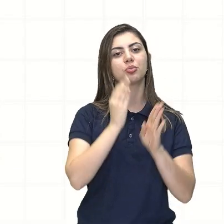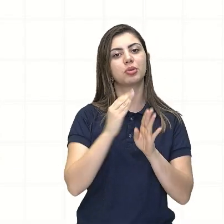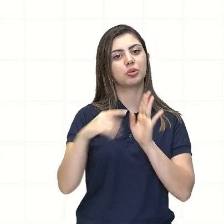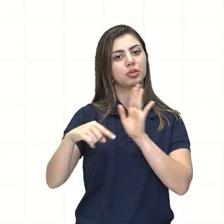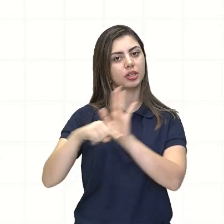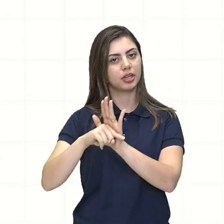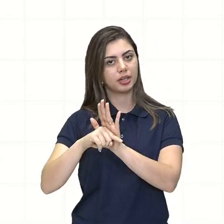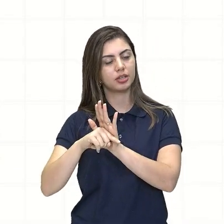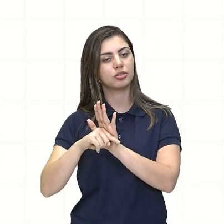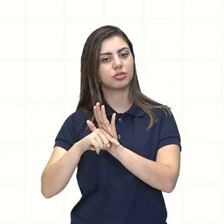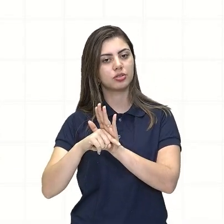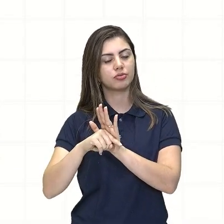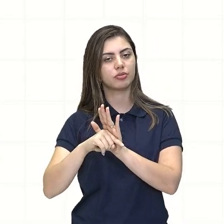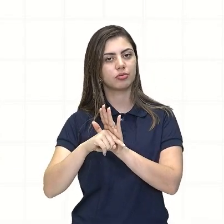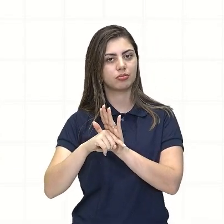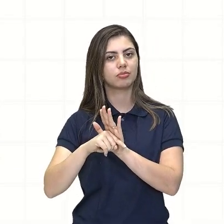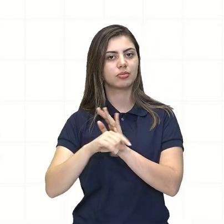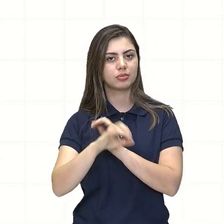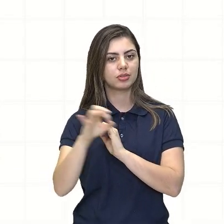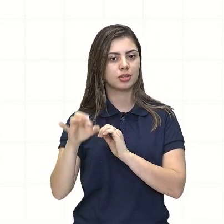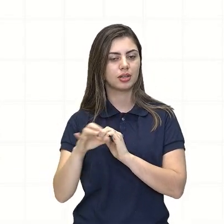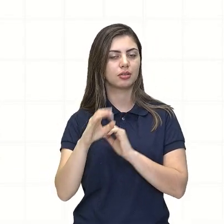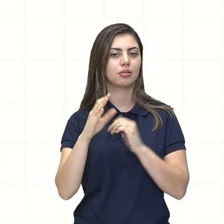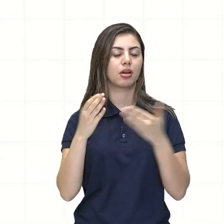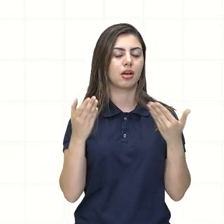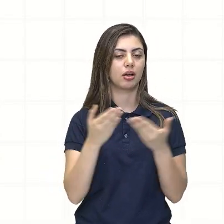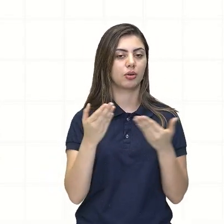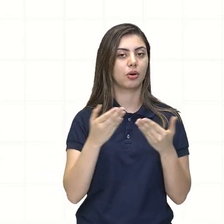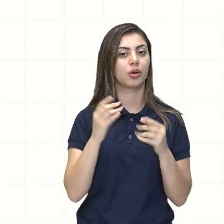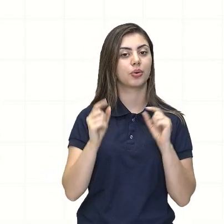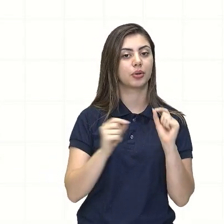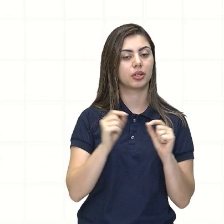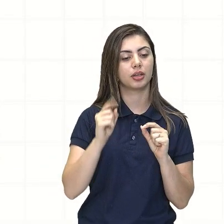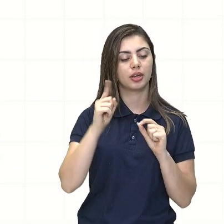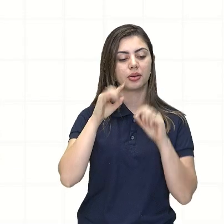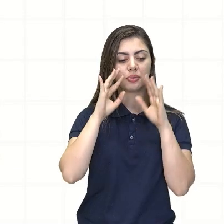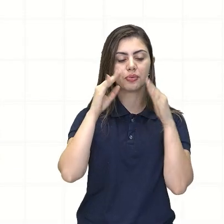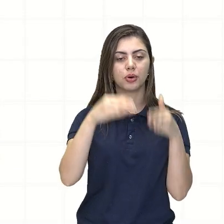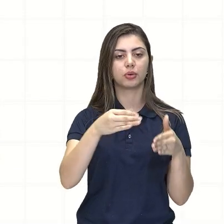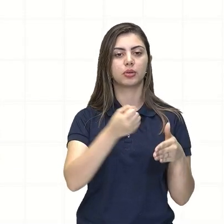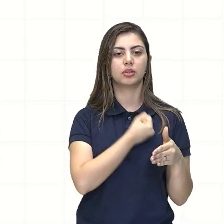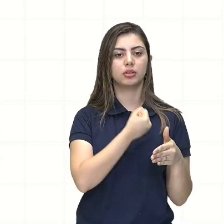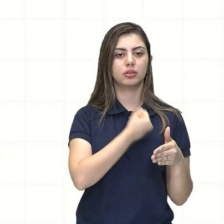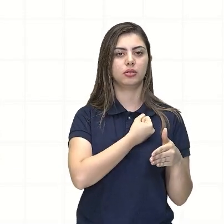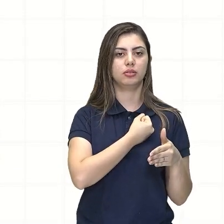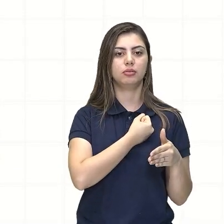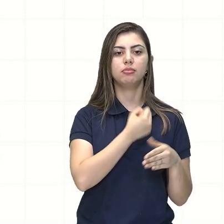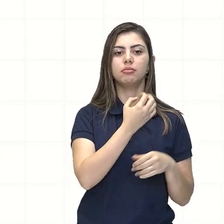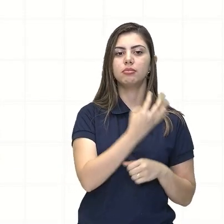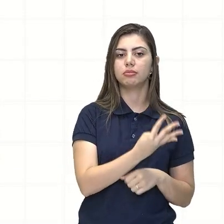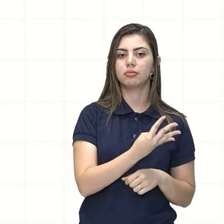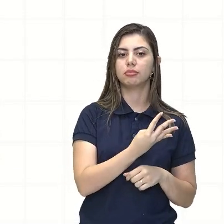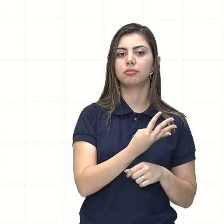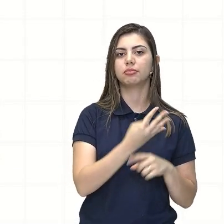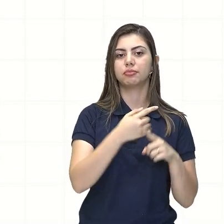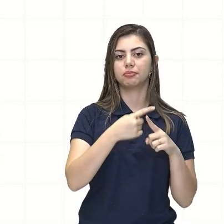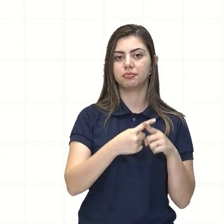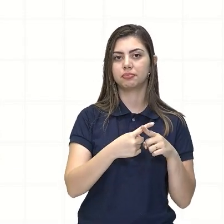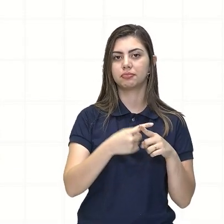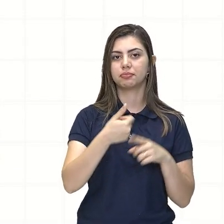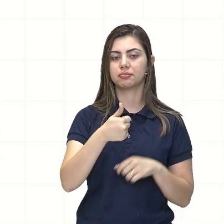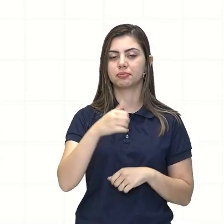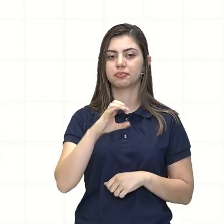cálculo que eu tinha que fazer com o sinal, que é exatamente o meu jogo de sinais. Agora eu vou fazer meu cálculo somente com os números. 4